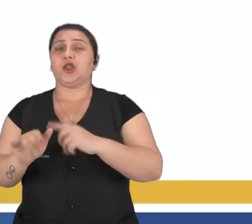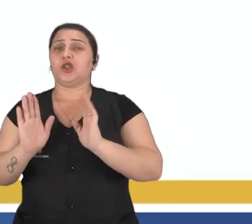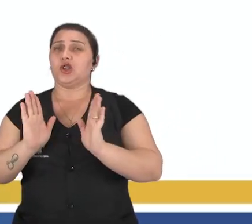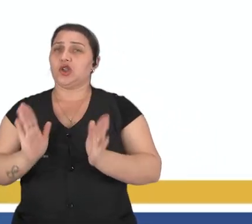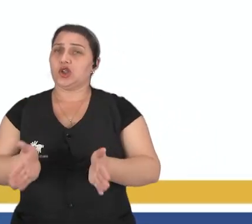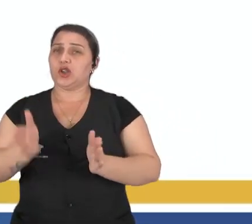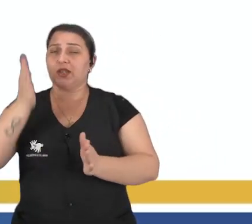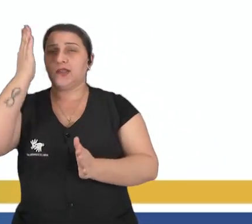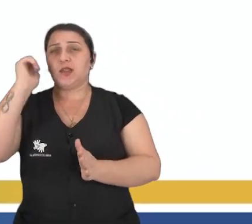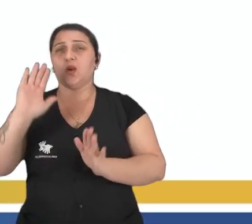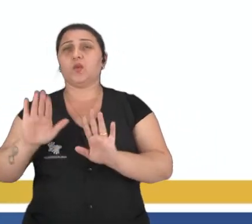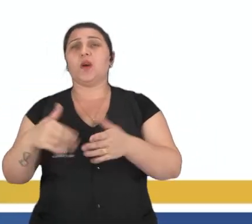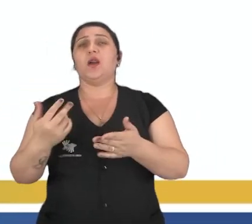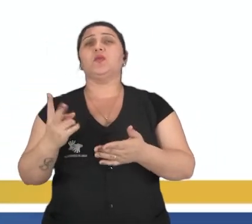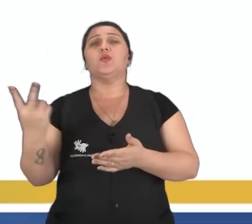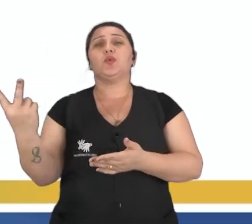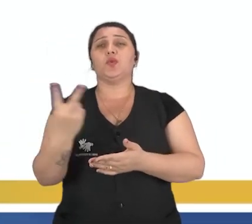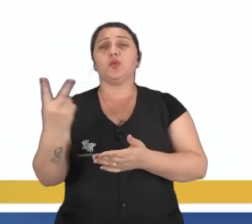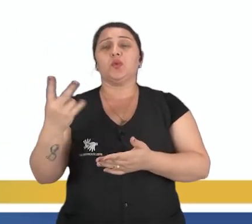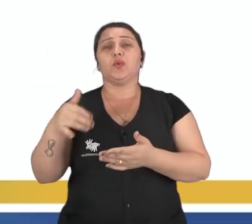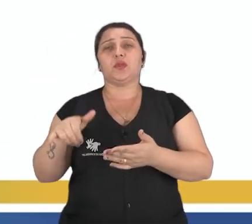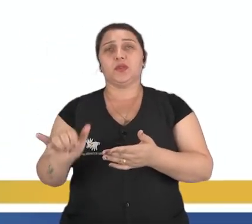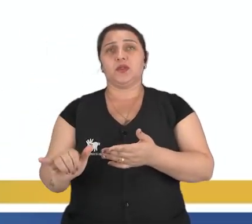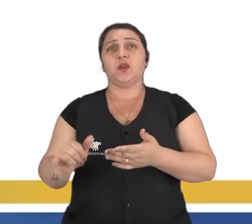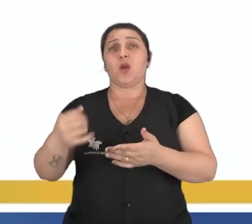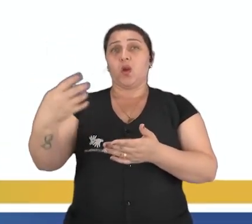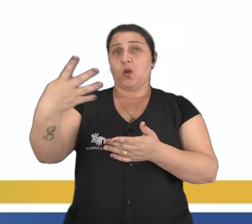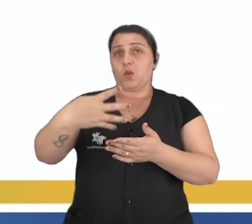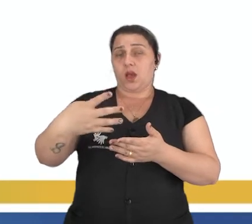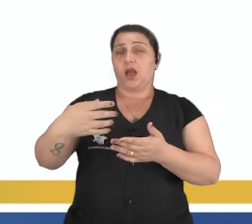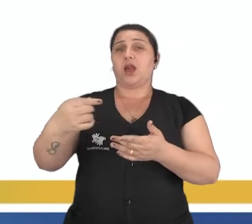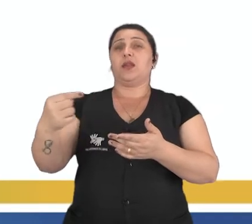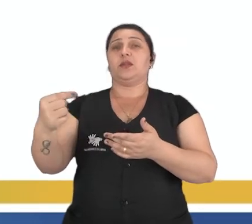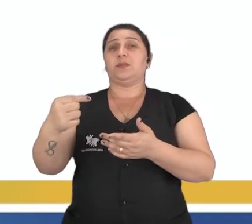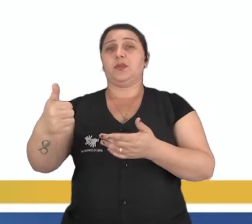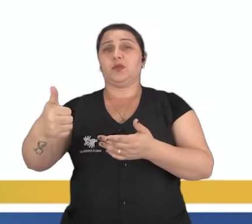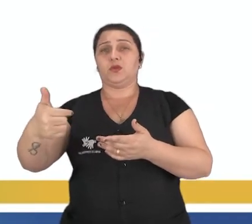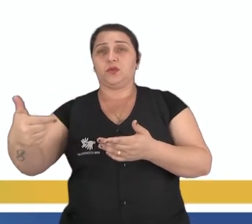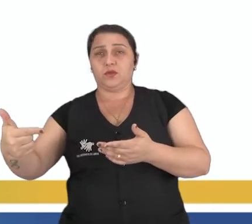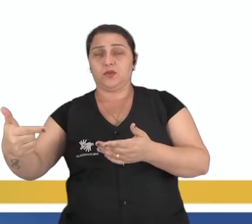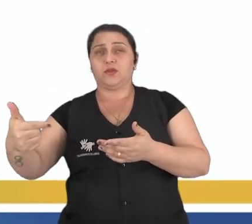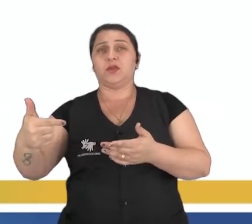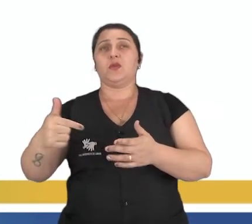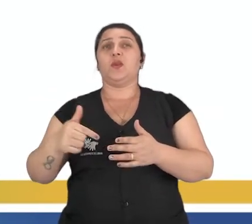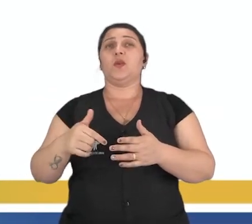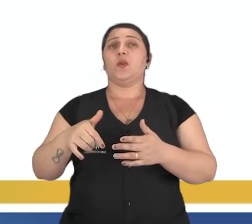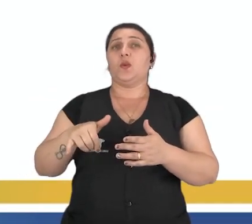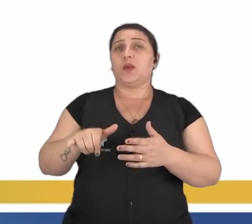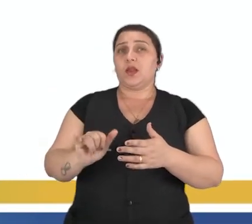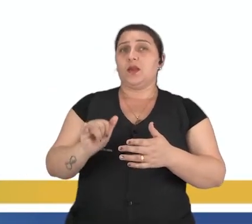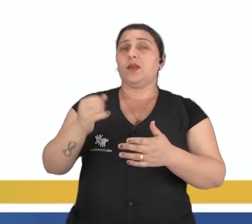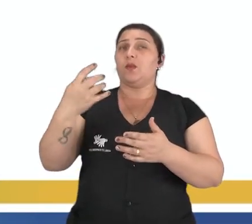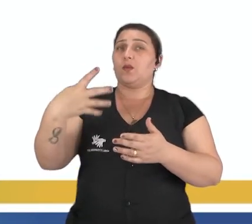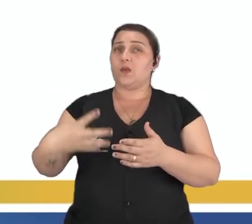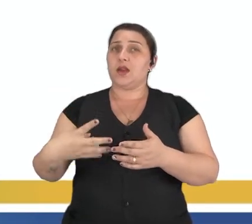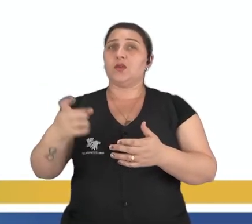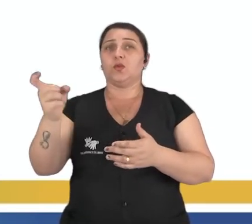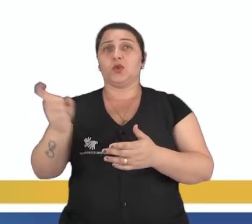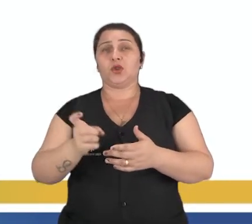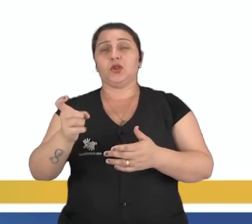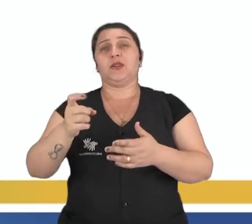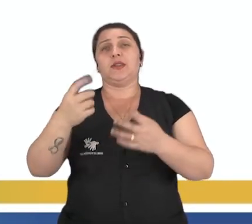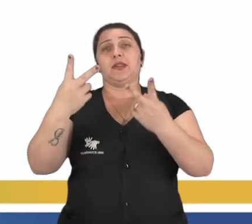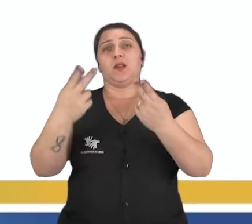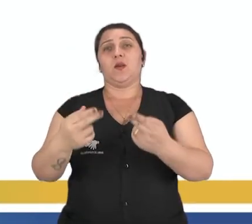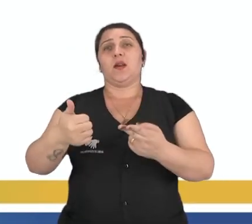sei quais são os dois valores de y, 4 e menos 12. Então, quando o y é igual a 4, o x vale